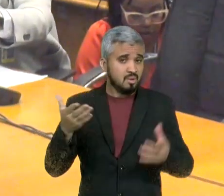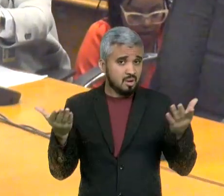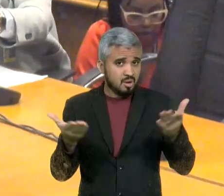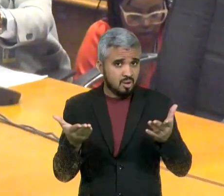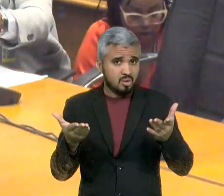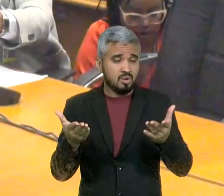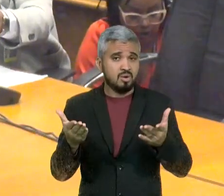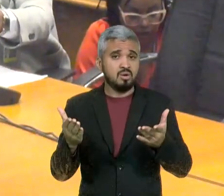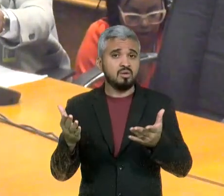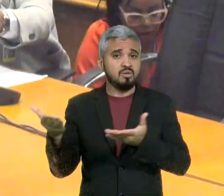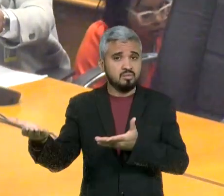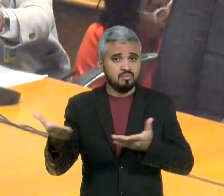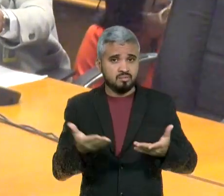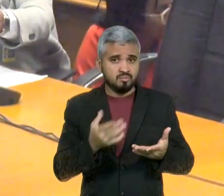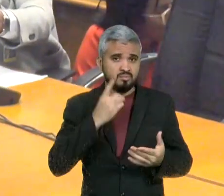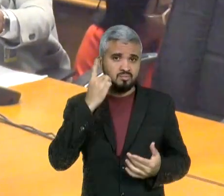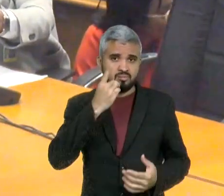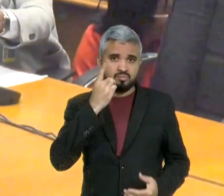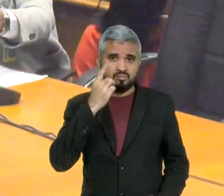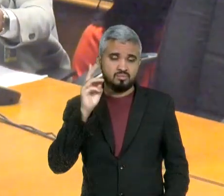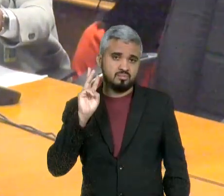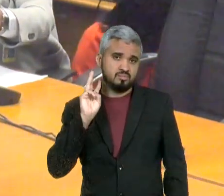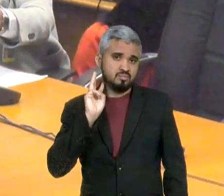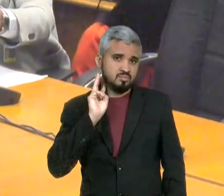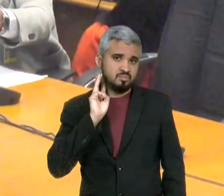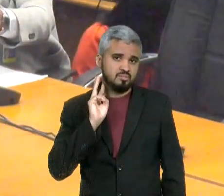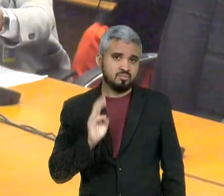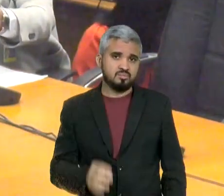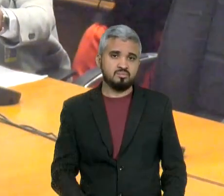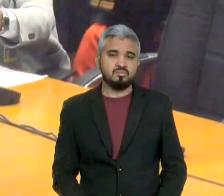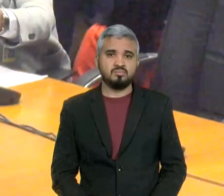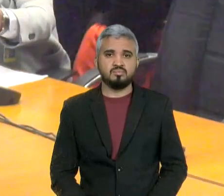para o deputado Wellington do Curso.